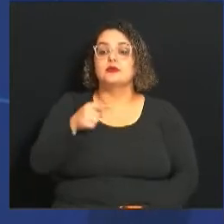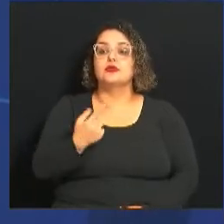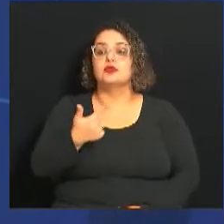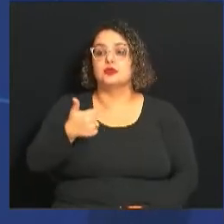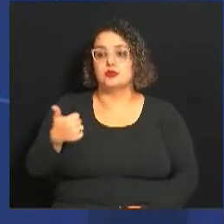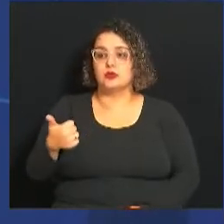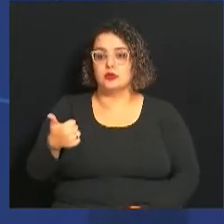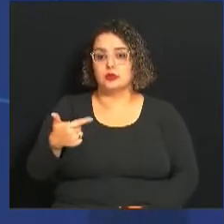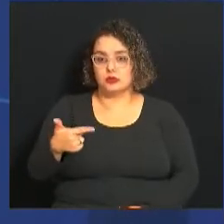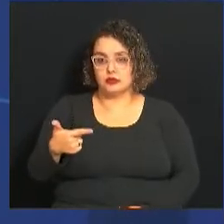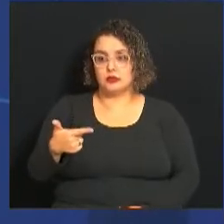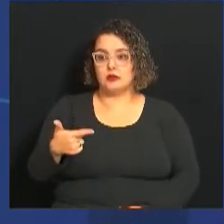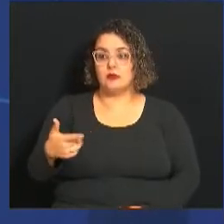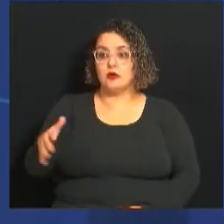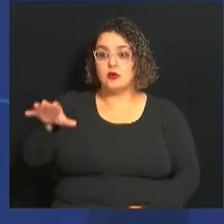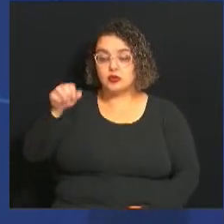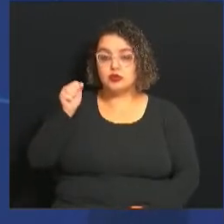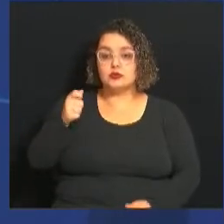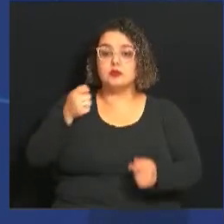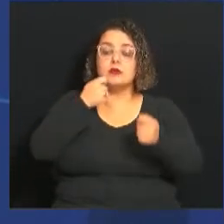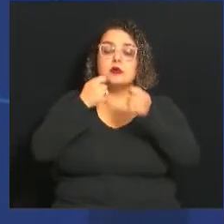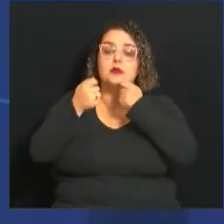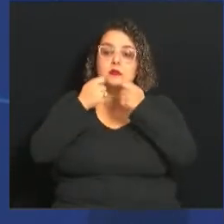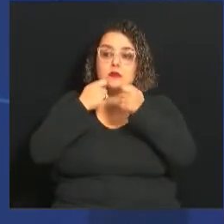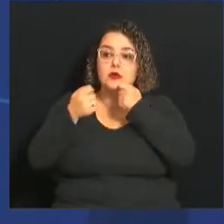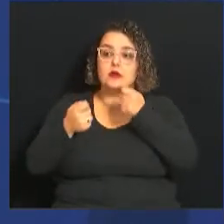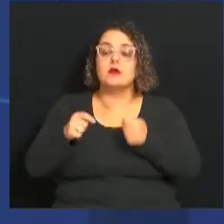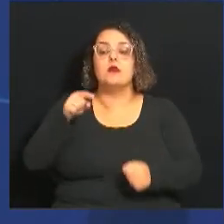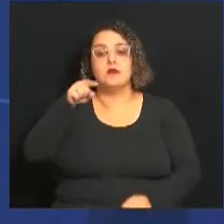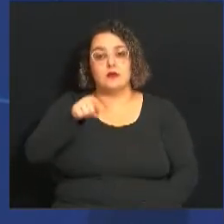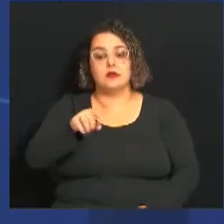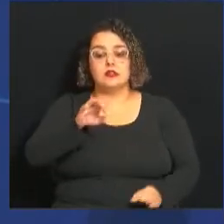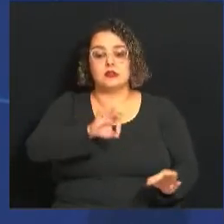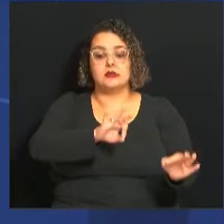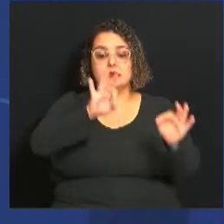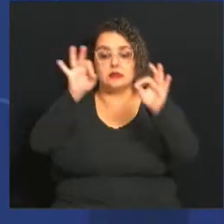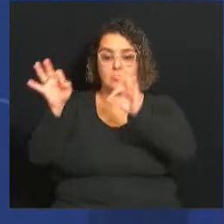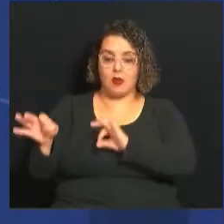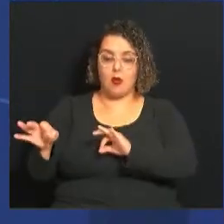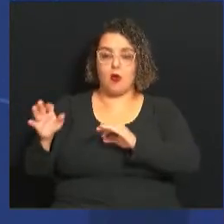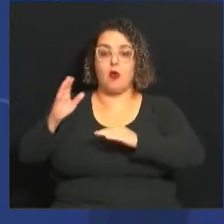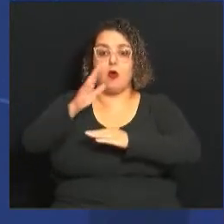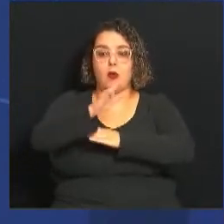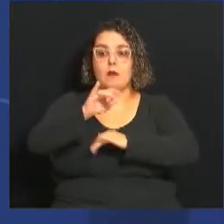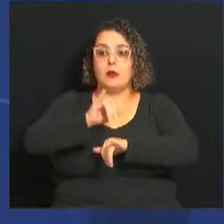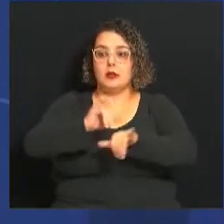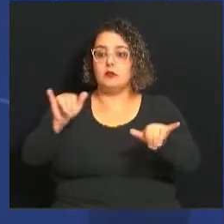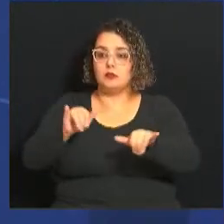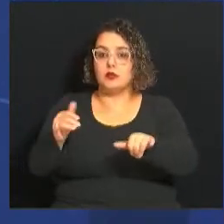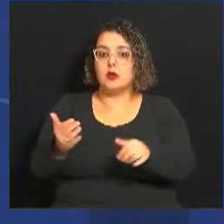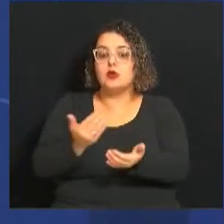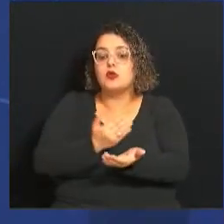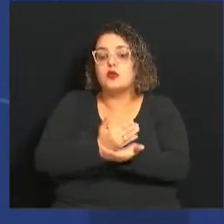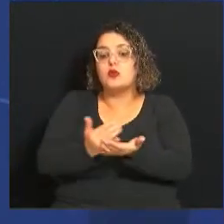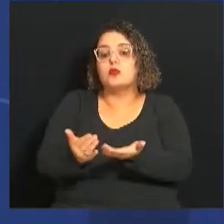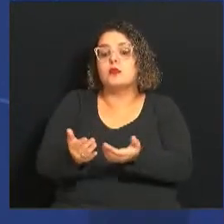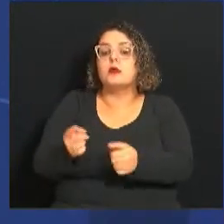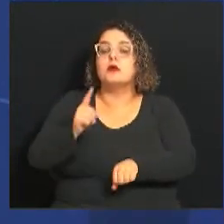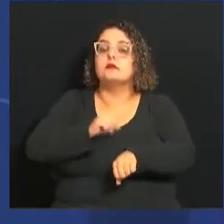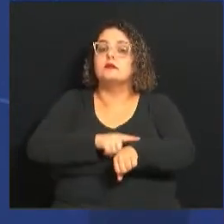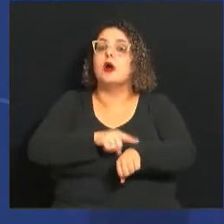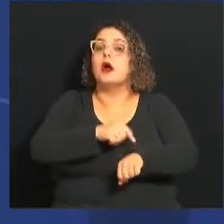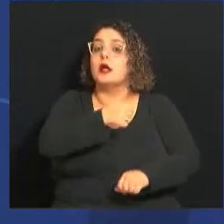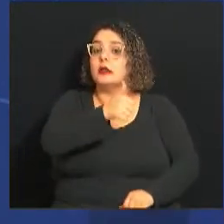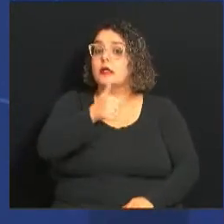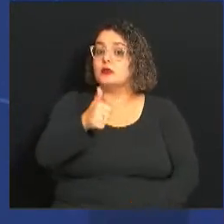acionar novamente o nosso repórter André Aranha, você que está acompanhando o nosso Câmara Notícia desde o início, desde as 11 horas da manhã.